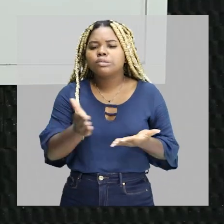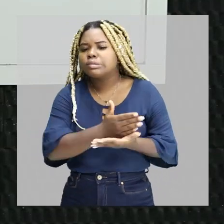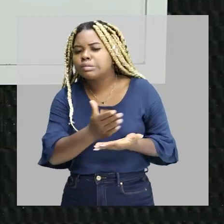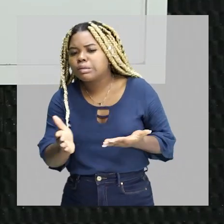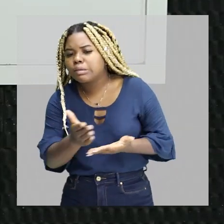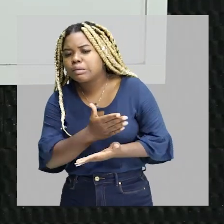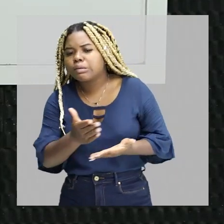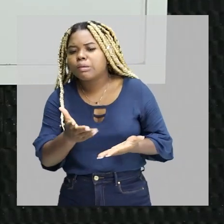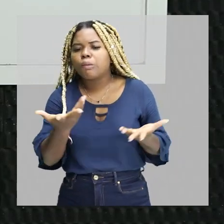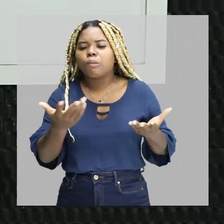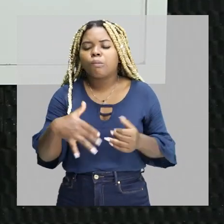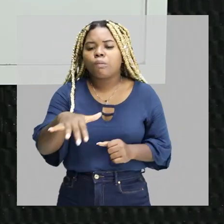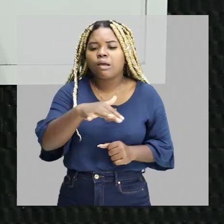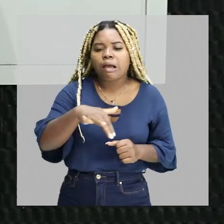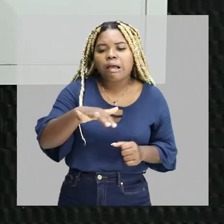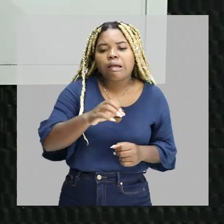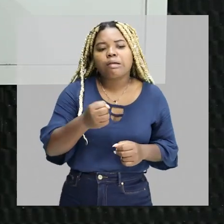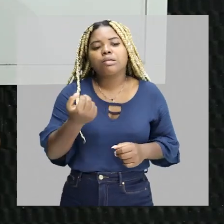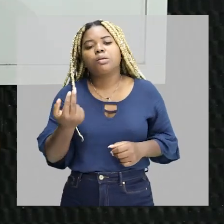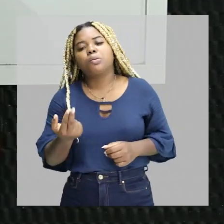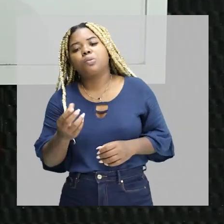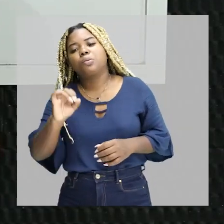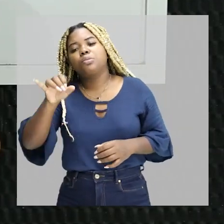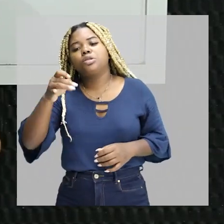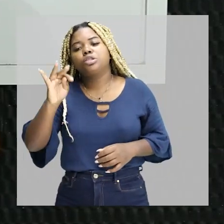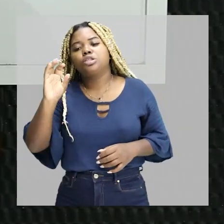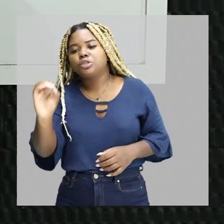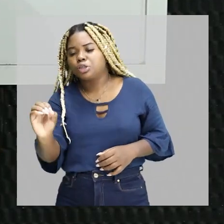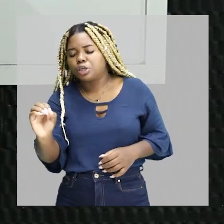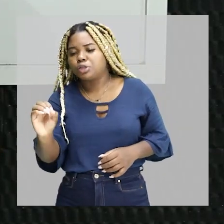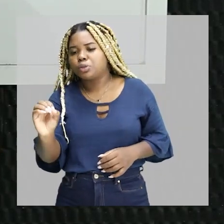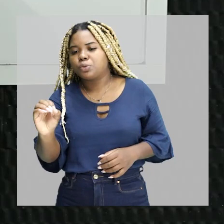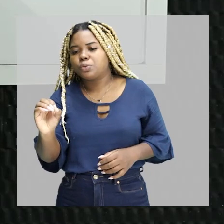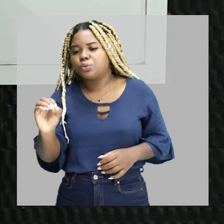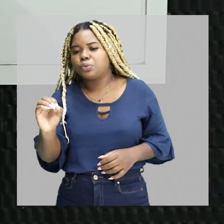dizer, se um corpo ele vai